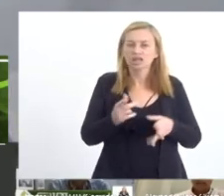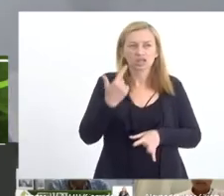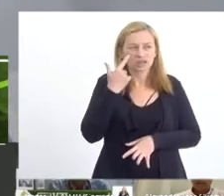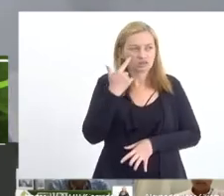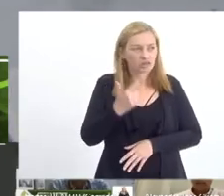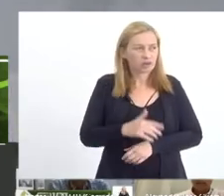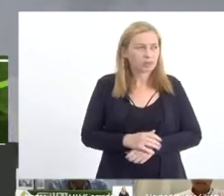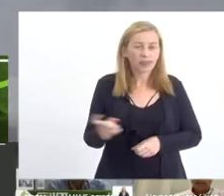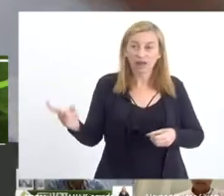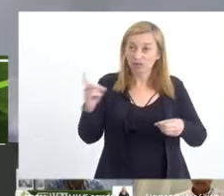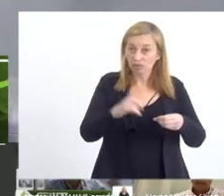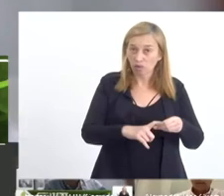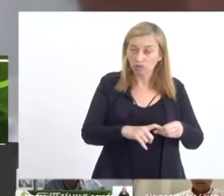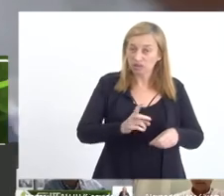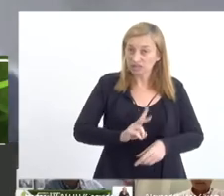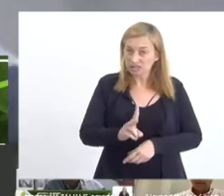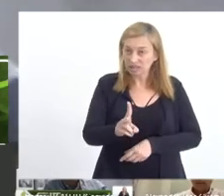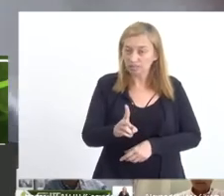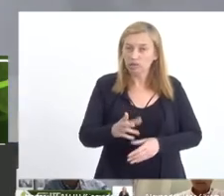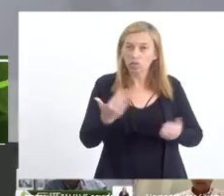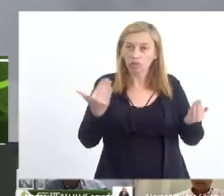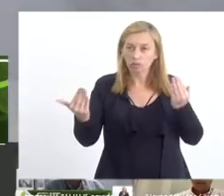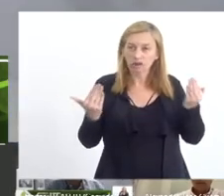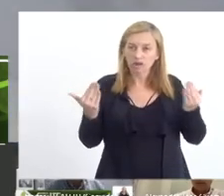ter retomado, sempre em comparação com